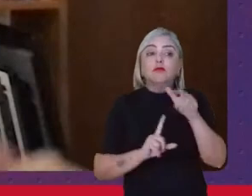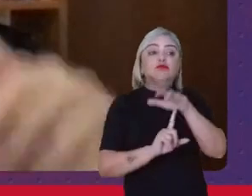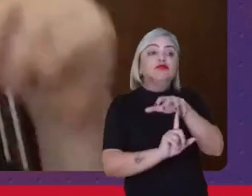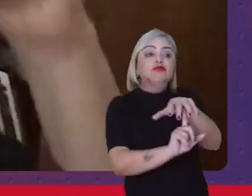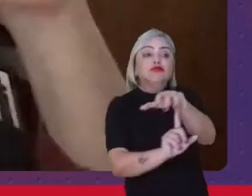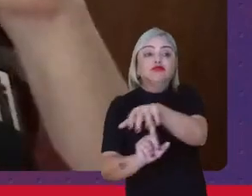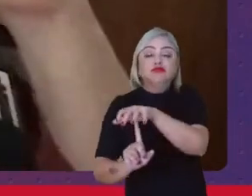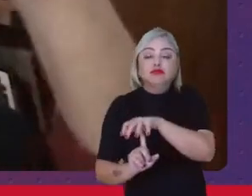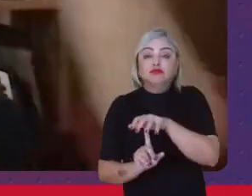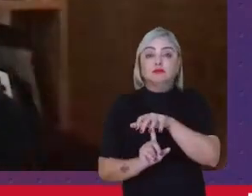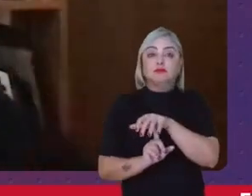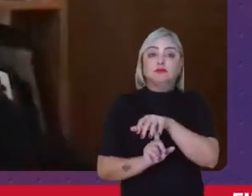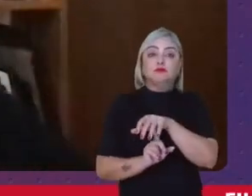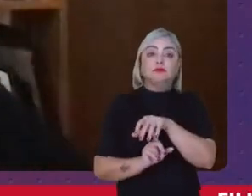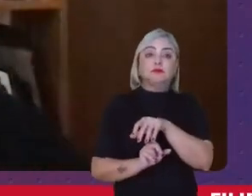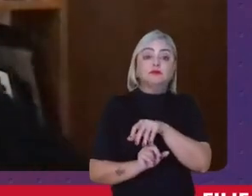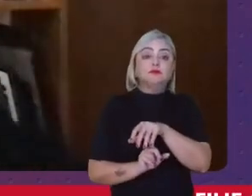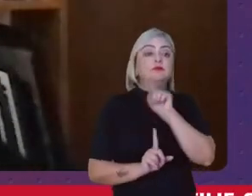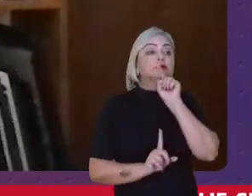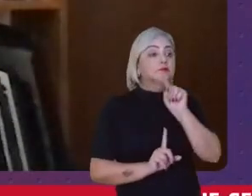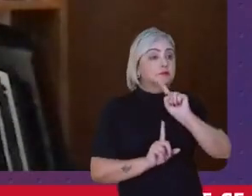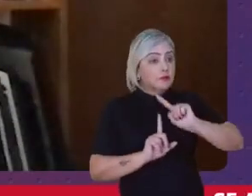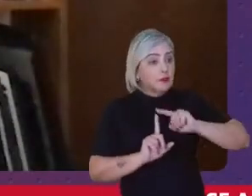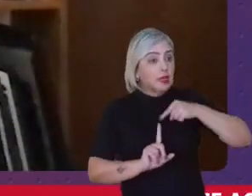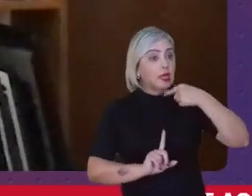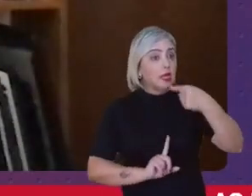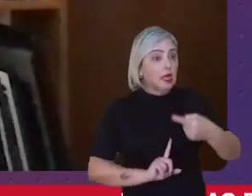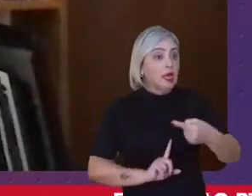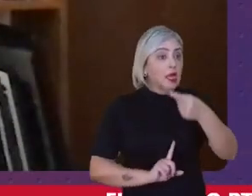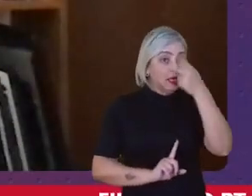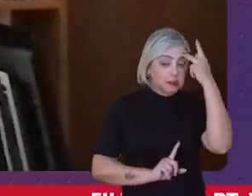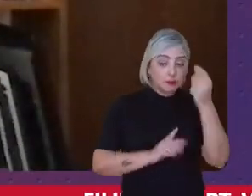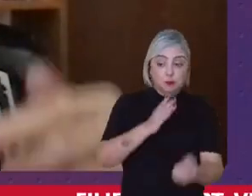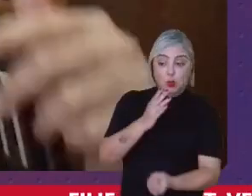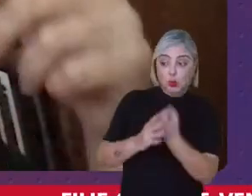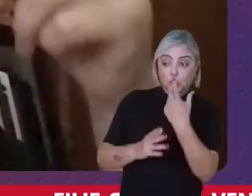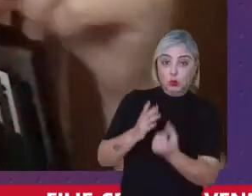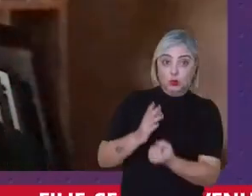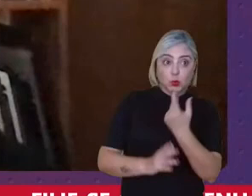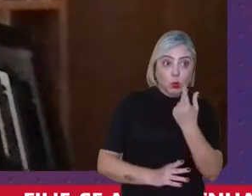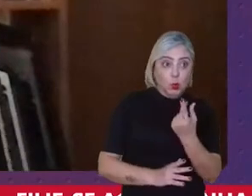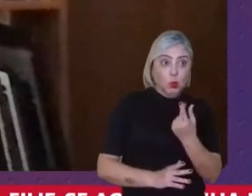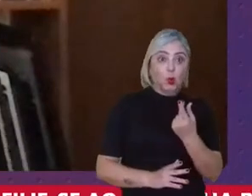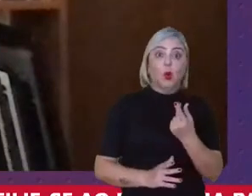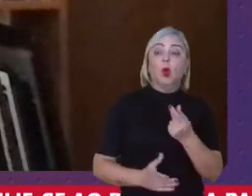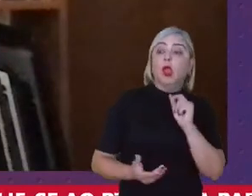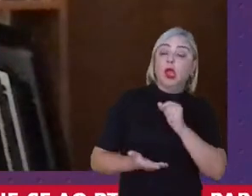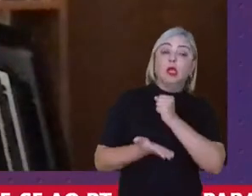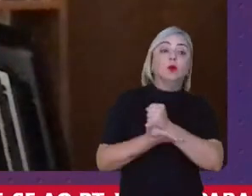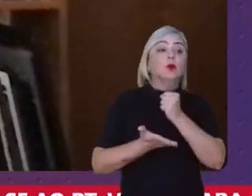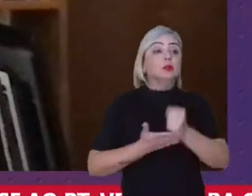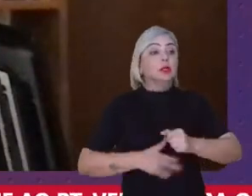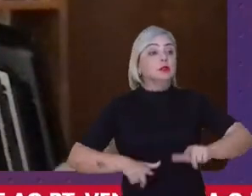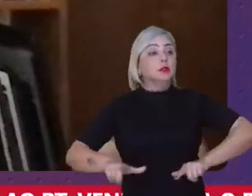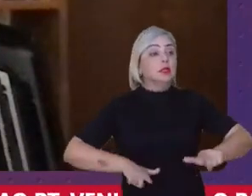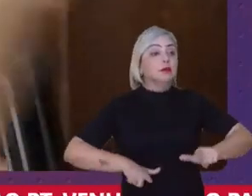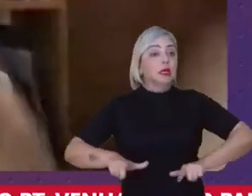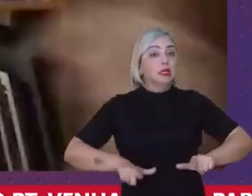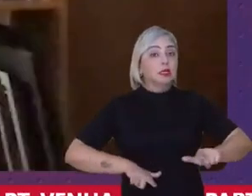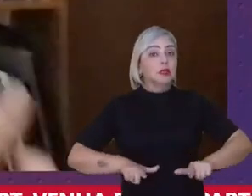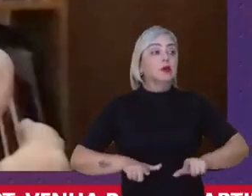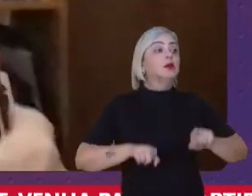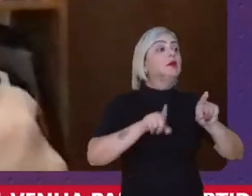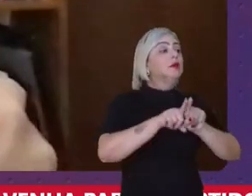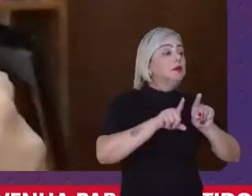numa feira, né? Com isso, esse feirante, né, esse dono da mercearia contrata um trabalhador a mais,